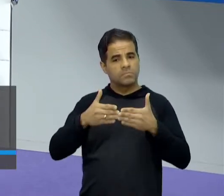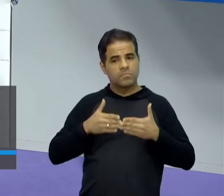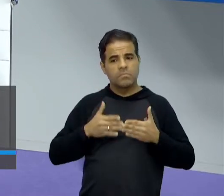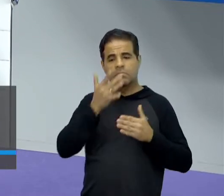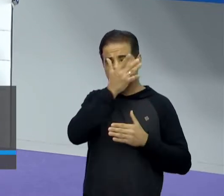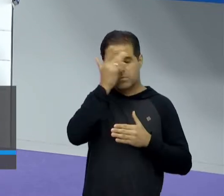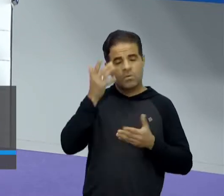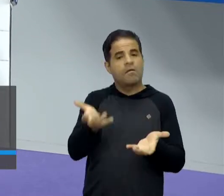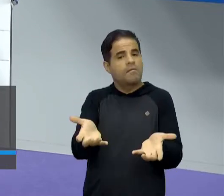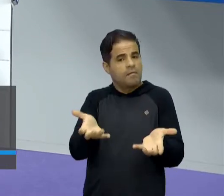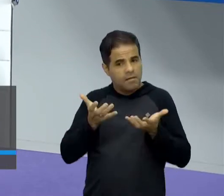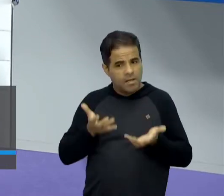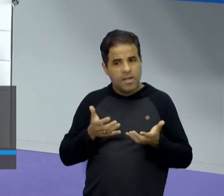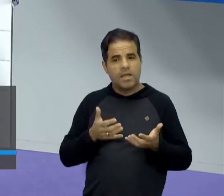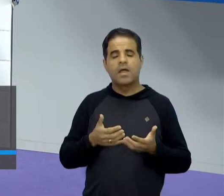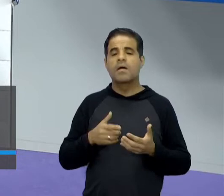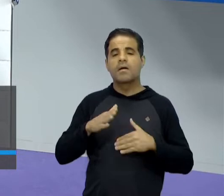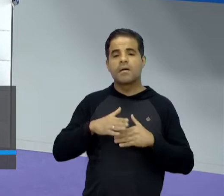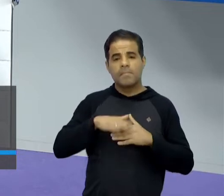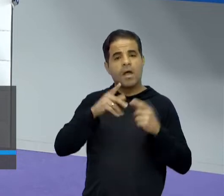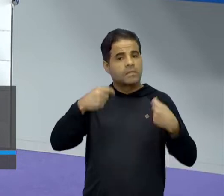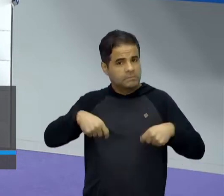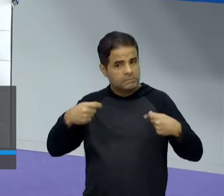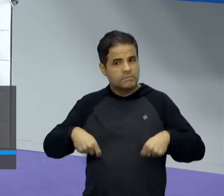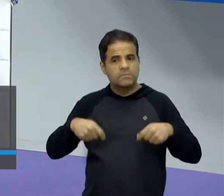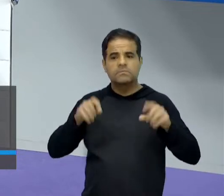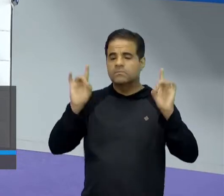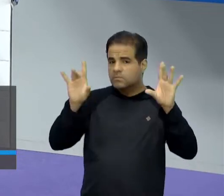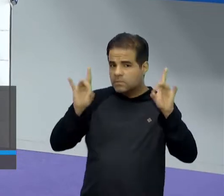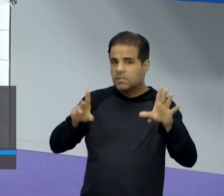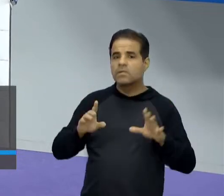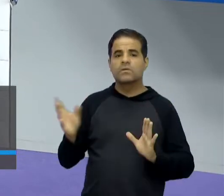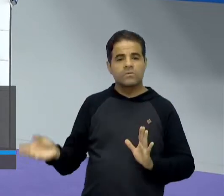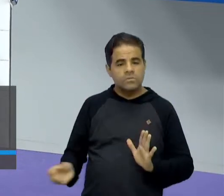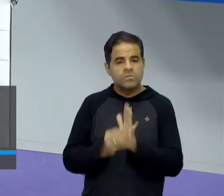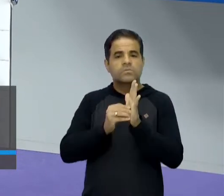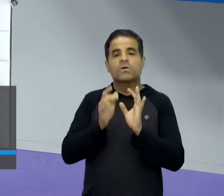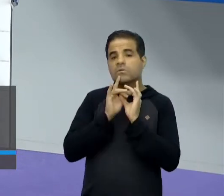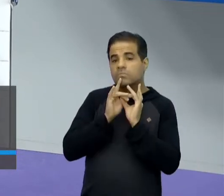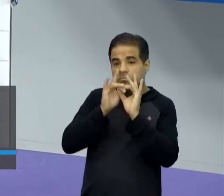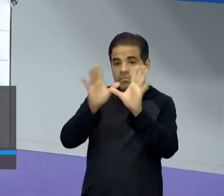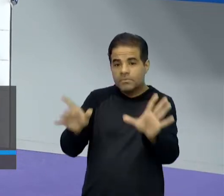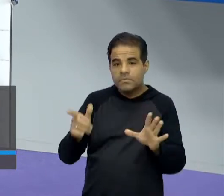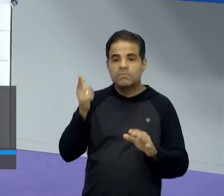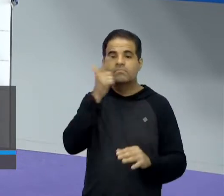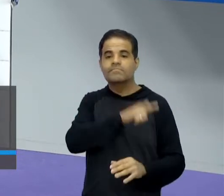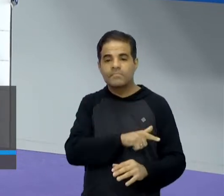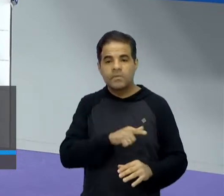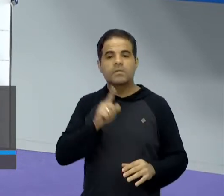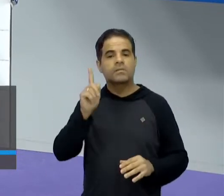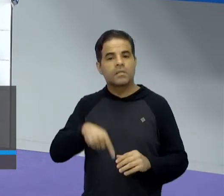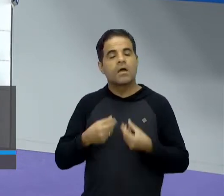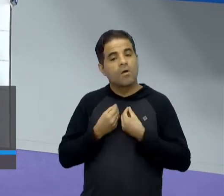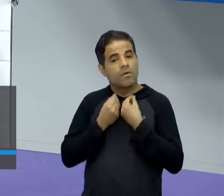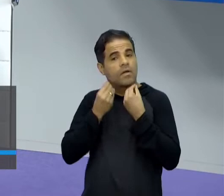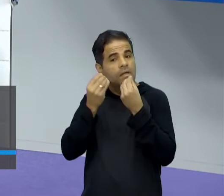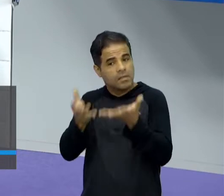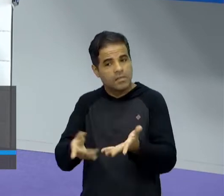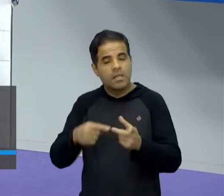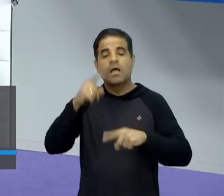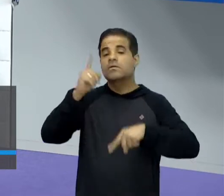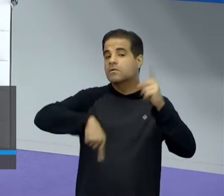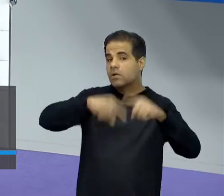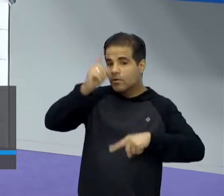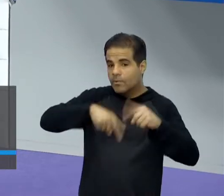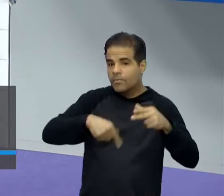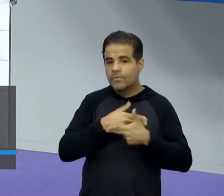pessoas que requerem necessidades mais especiais. Porque a gente consegue disponibilizar, a gente consegue ofertar